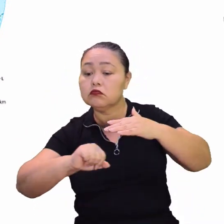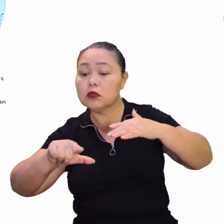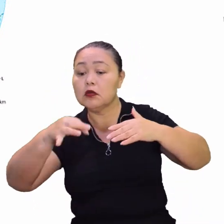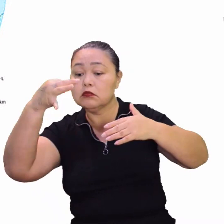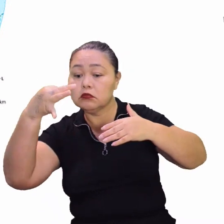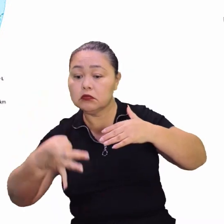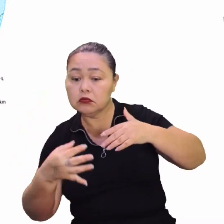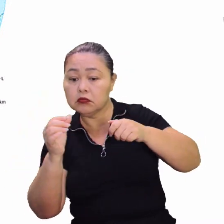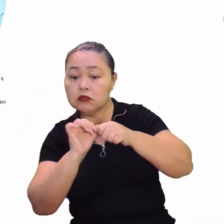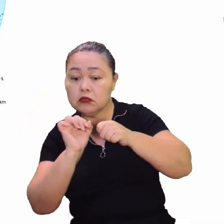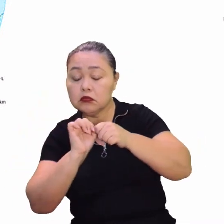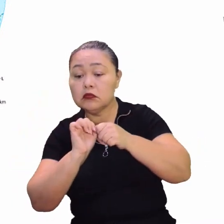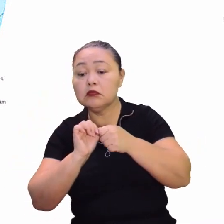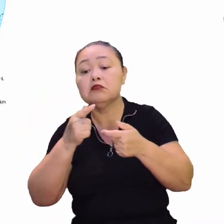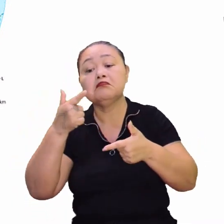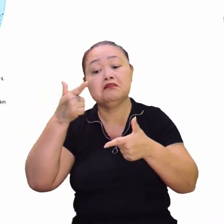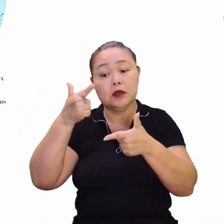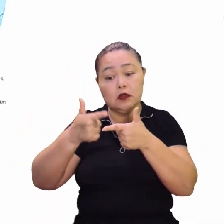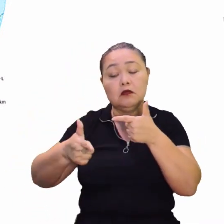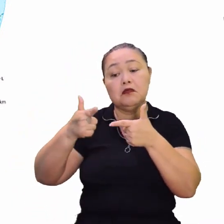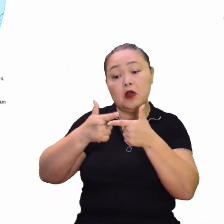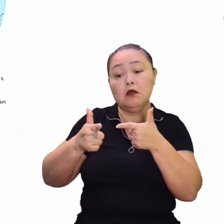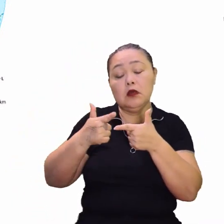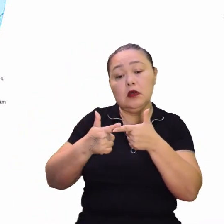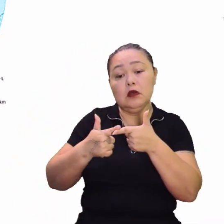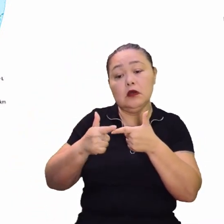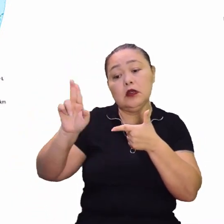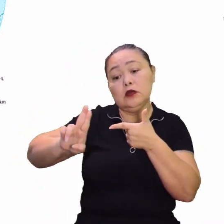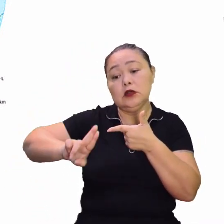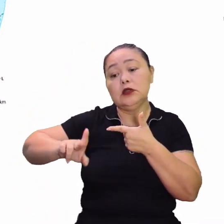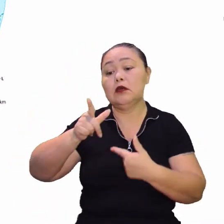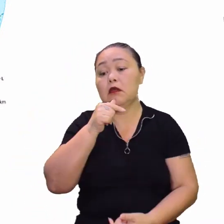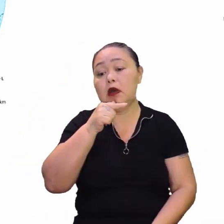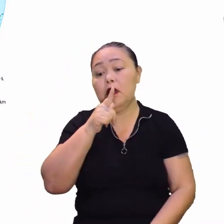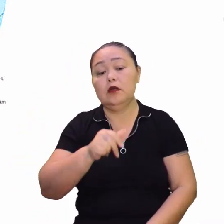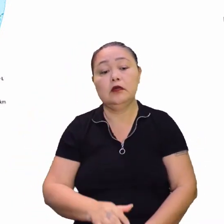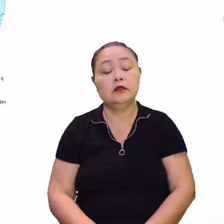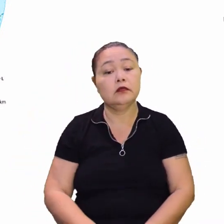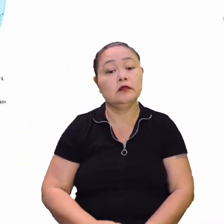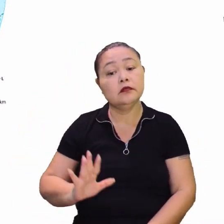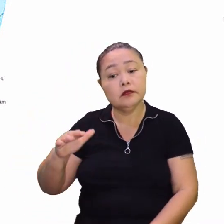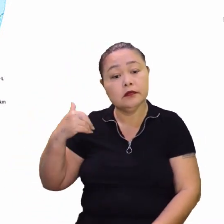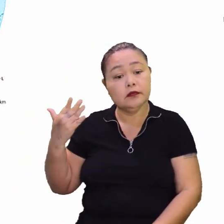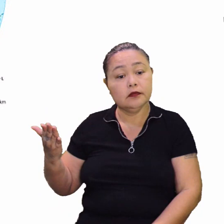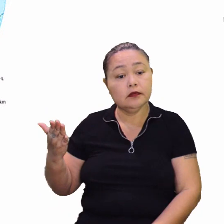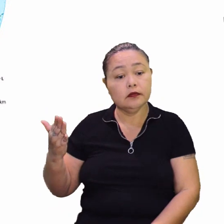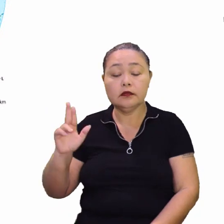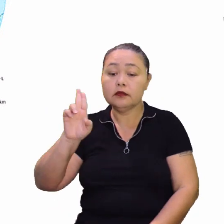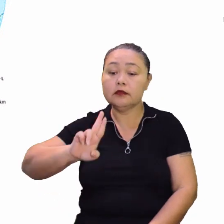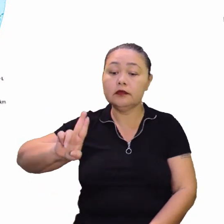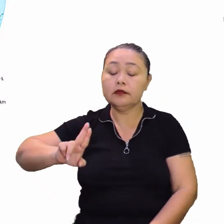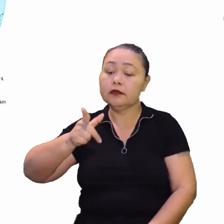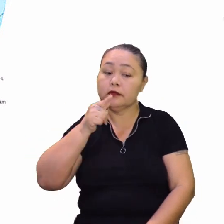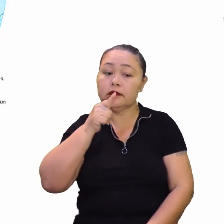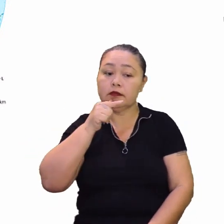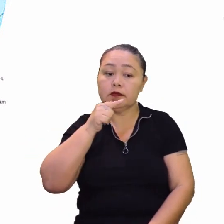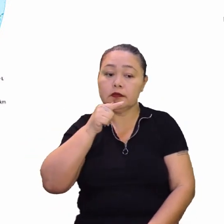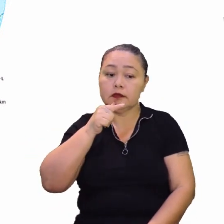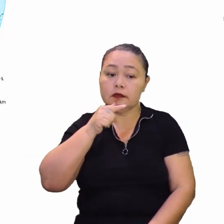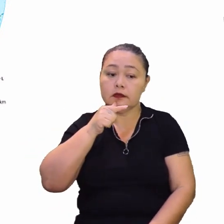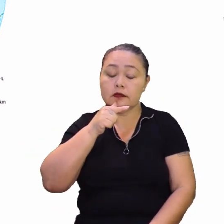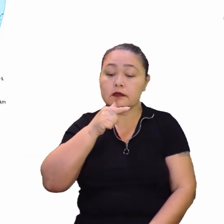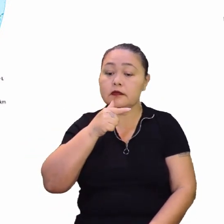sanitária adequada, que acaba comprometendo a questão da água. E aqui do lado a gente tem a utilização da água